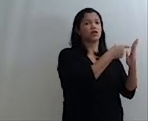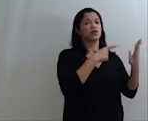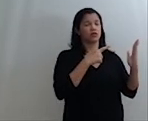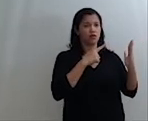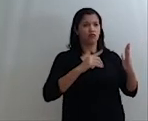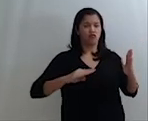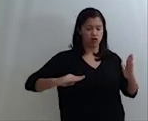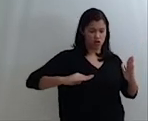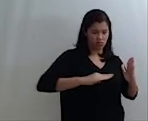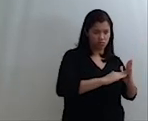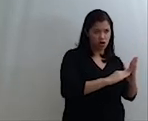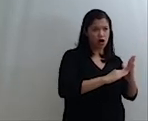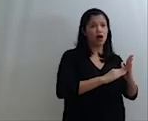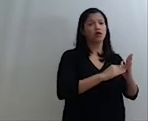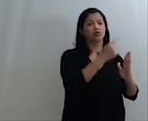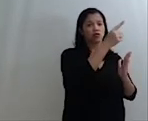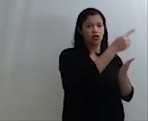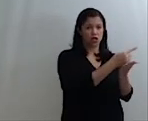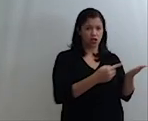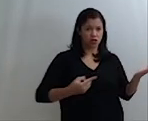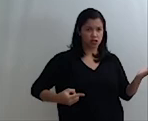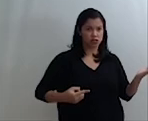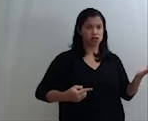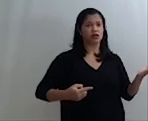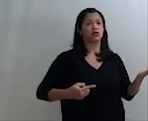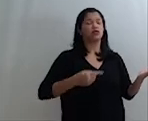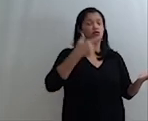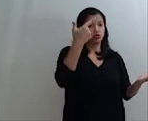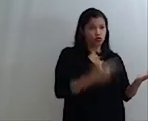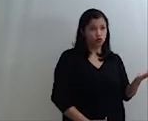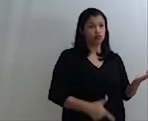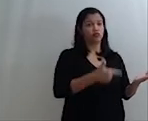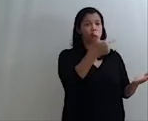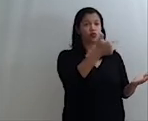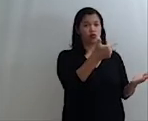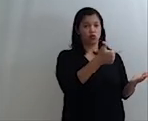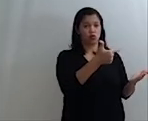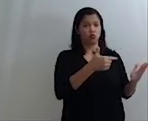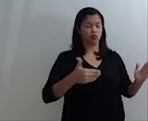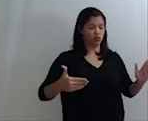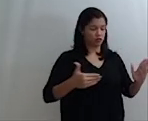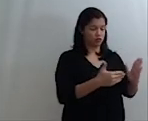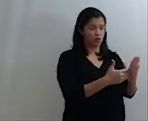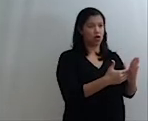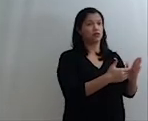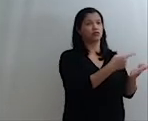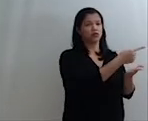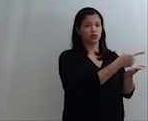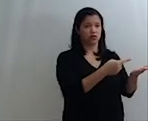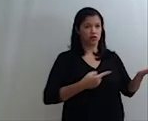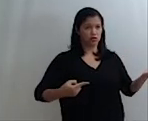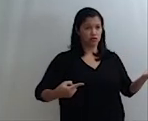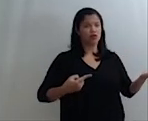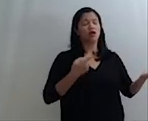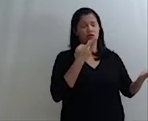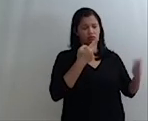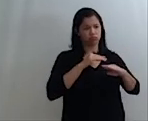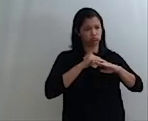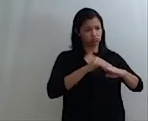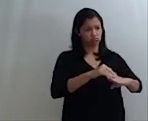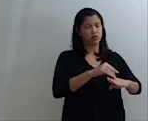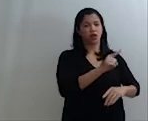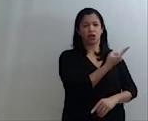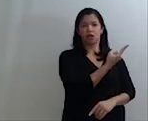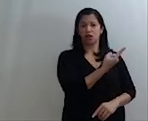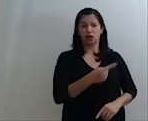foram oposto o segundo embar de declaração eu estou então Eh negando provimento a despeito das